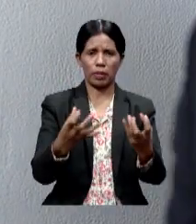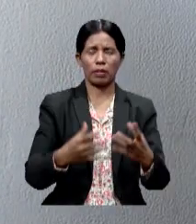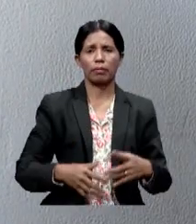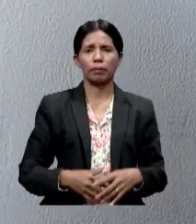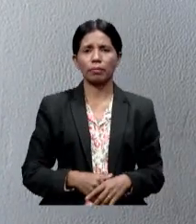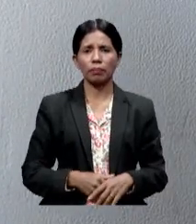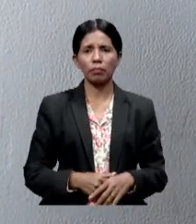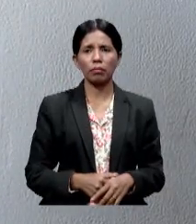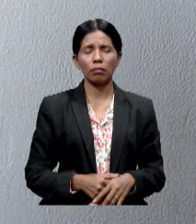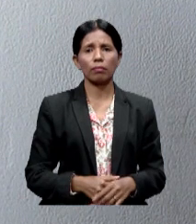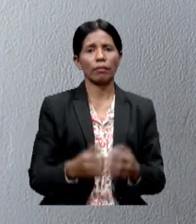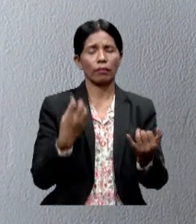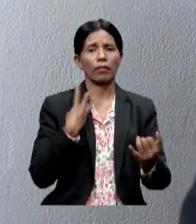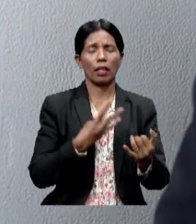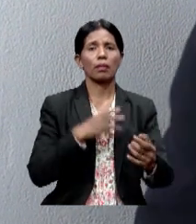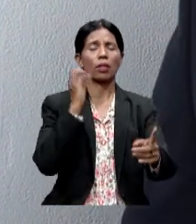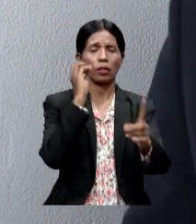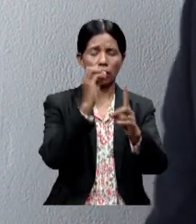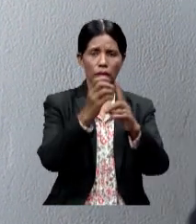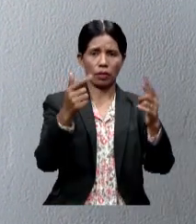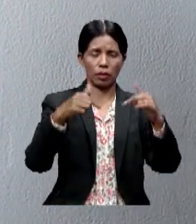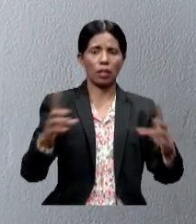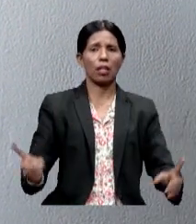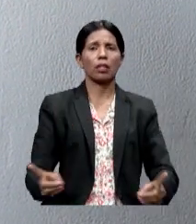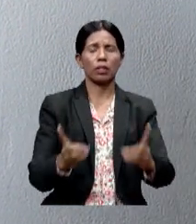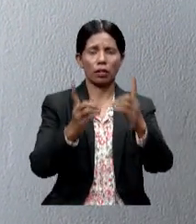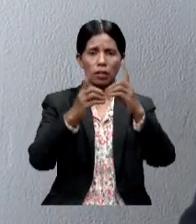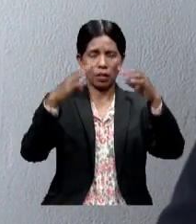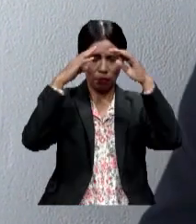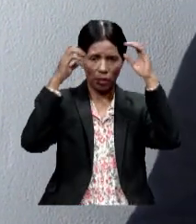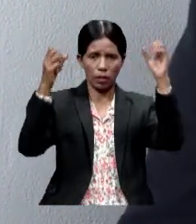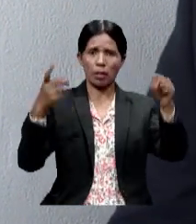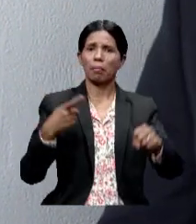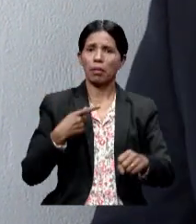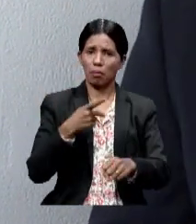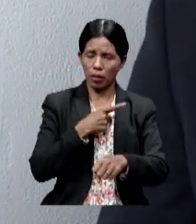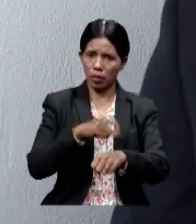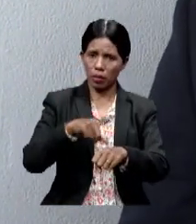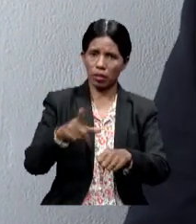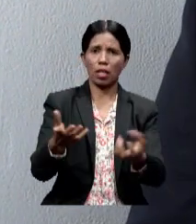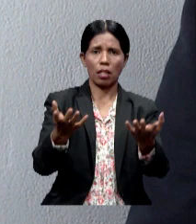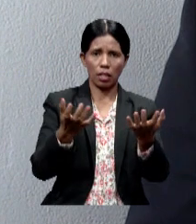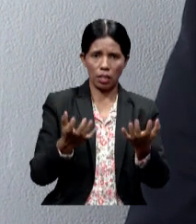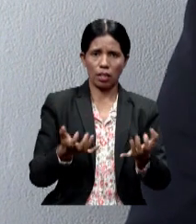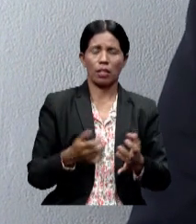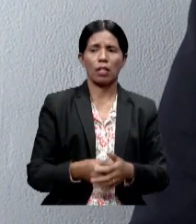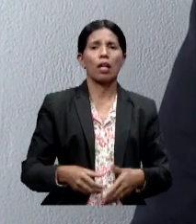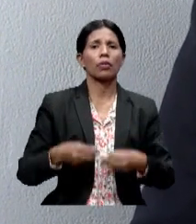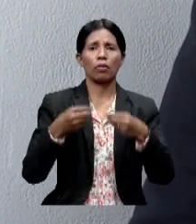request as well. Agora amni objetivo ida mai hasorus senhora presidente parlamento ne hakara ka